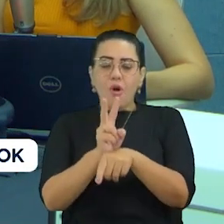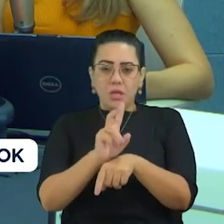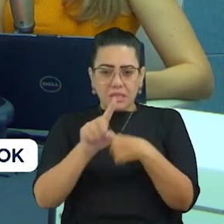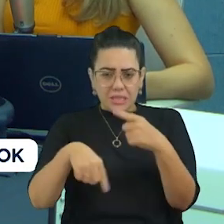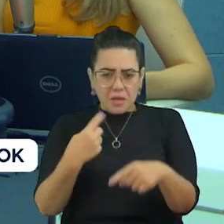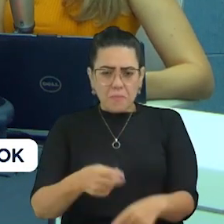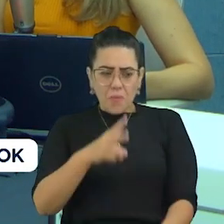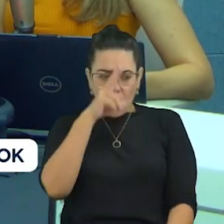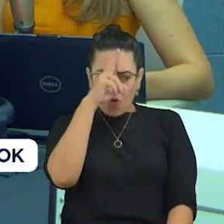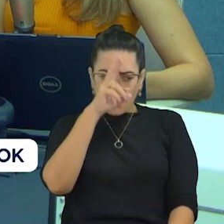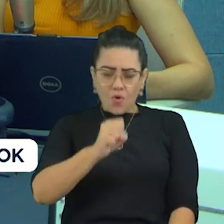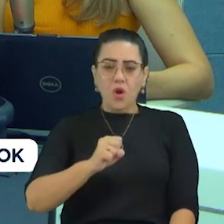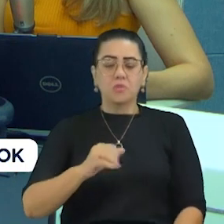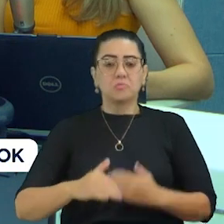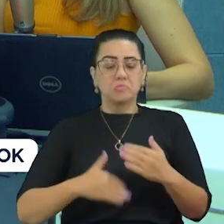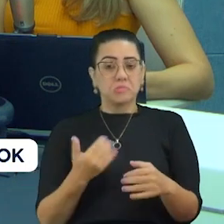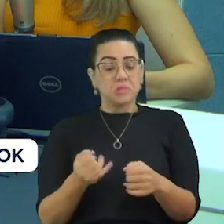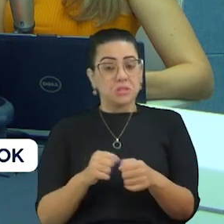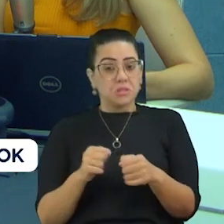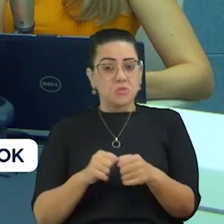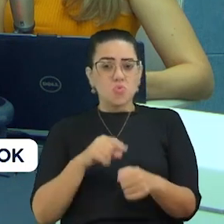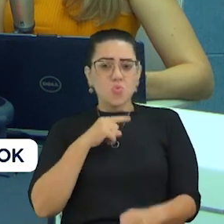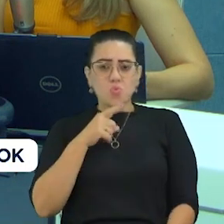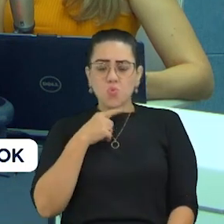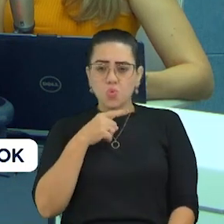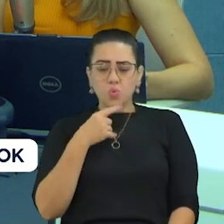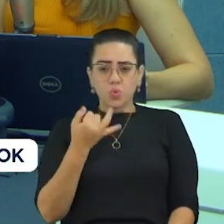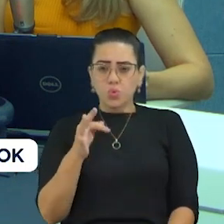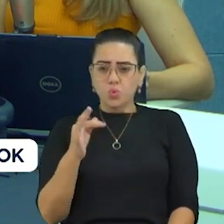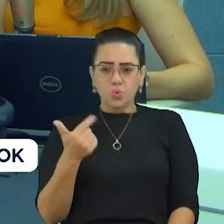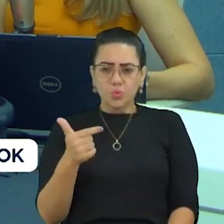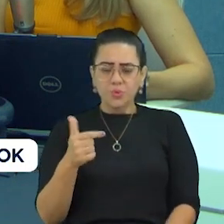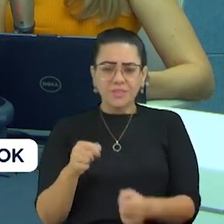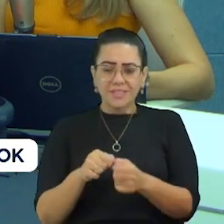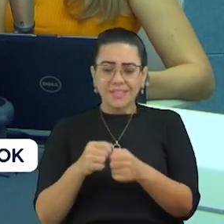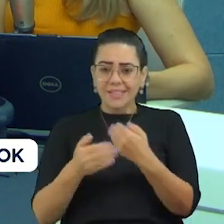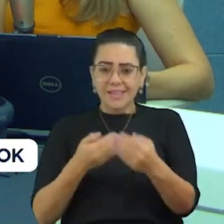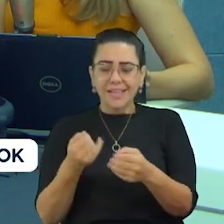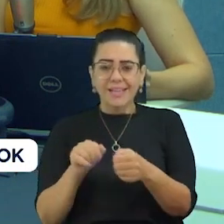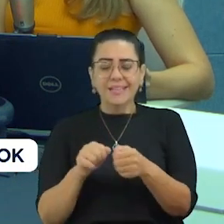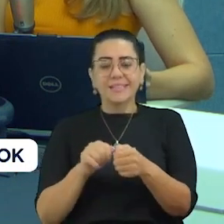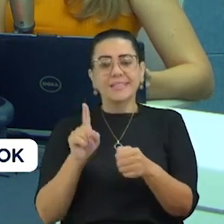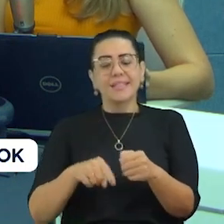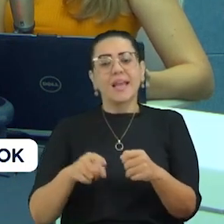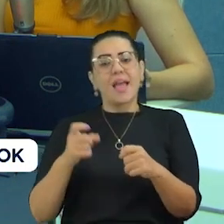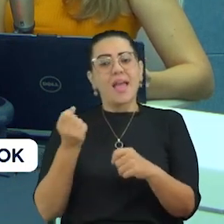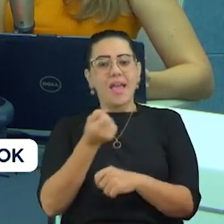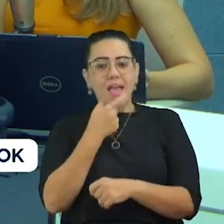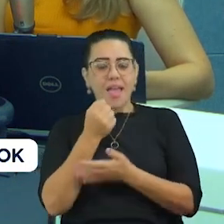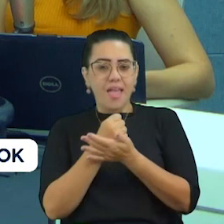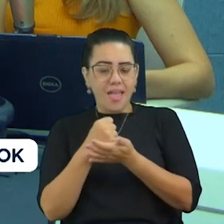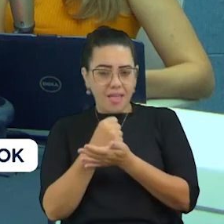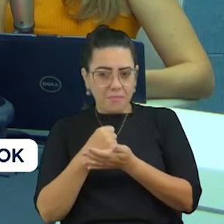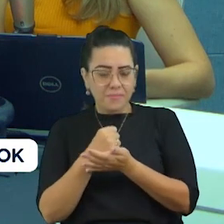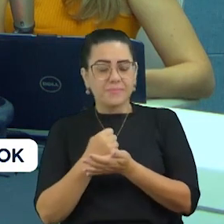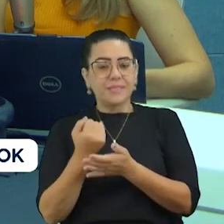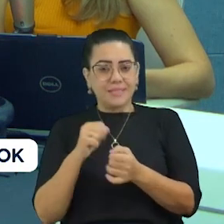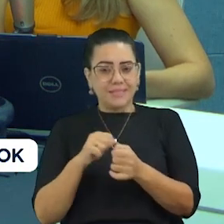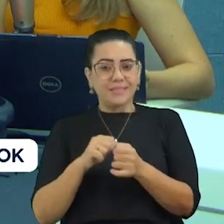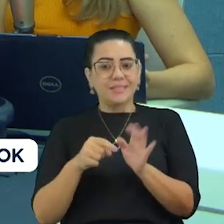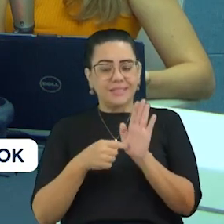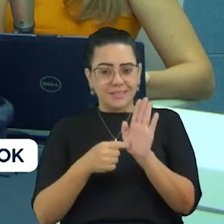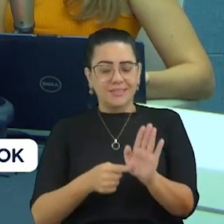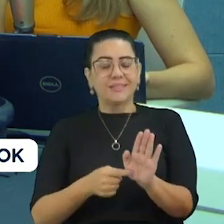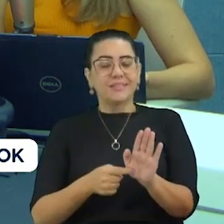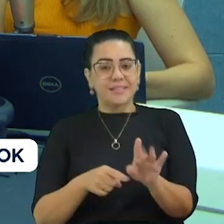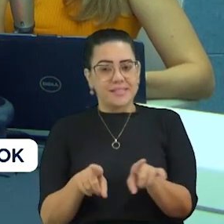mais forte e aí não faz mais o efeito. Eu preciso tomar medicações mais atualizadas para